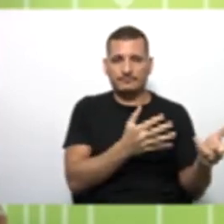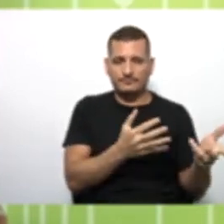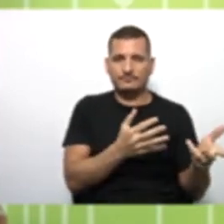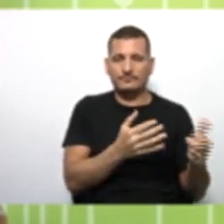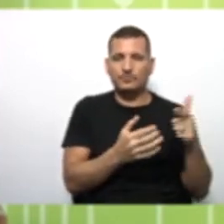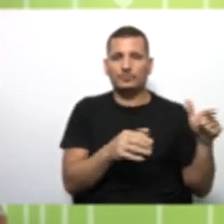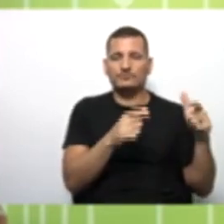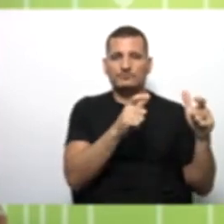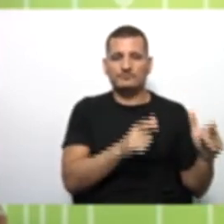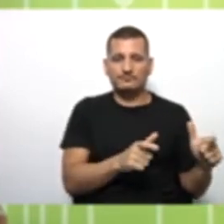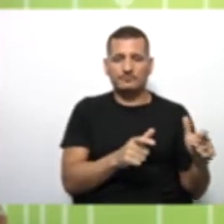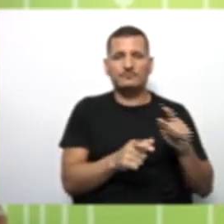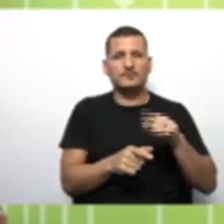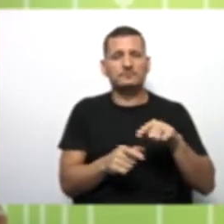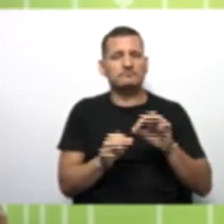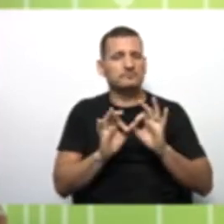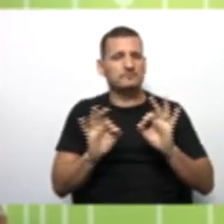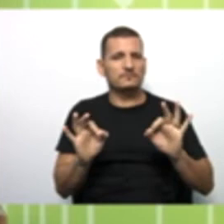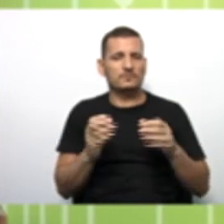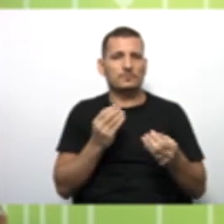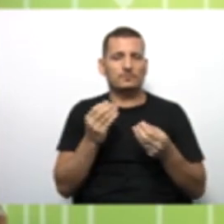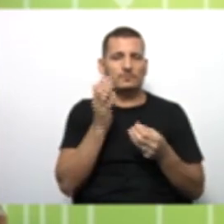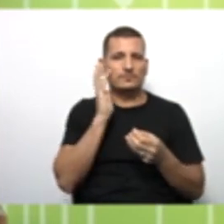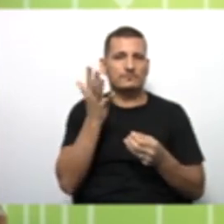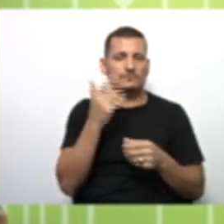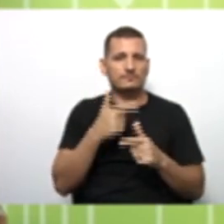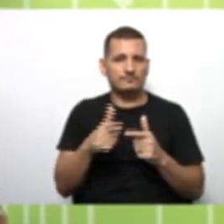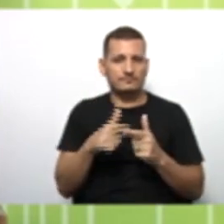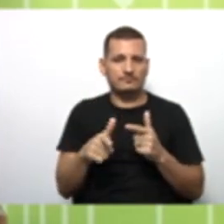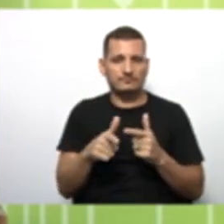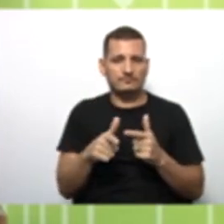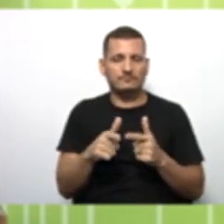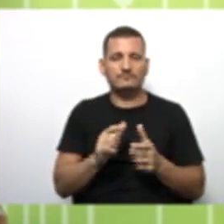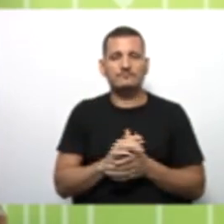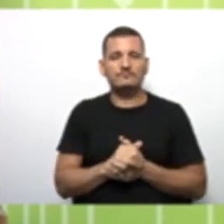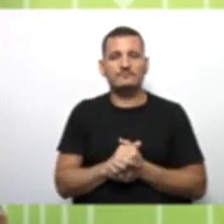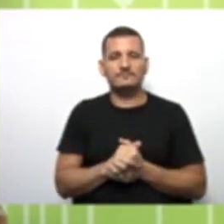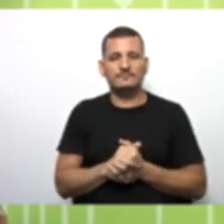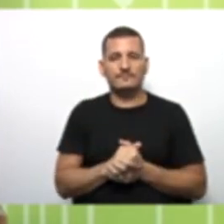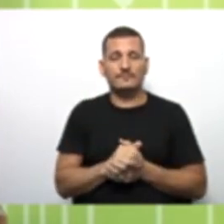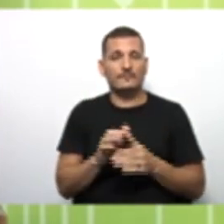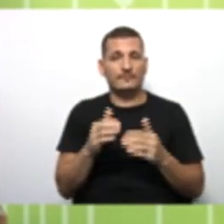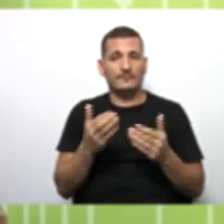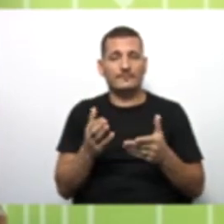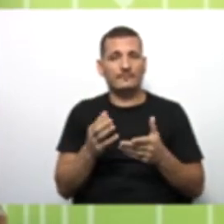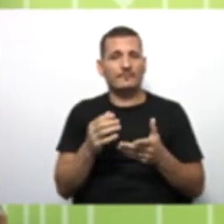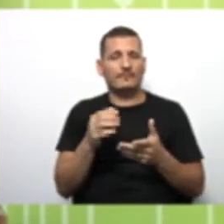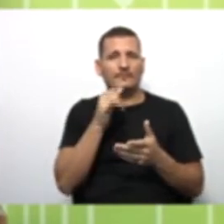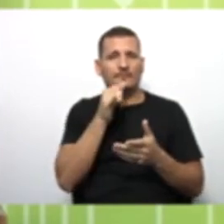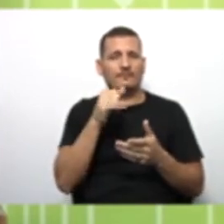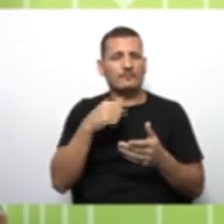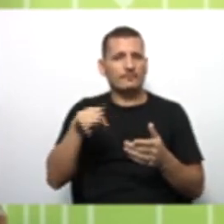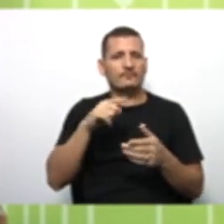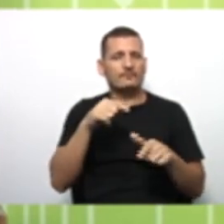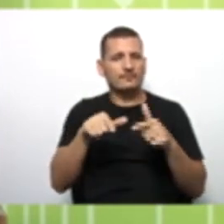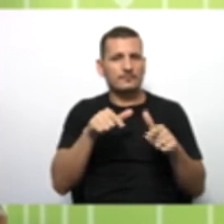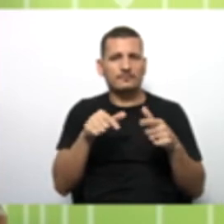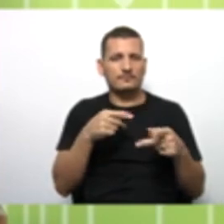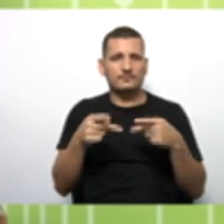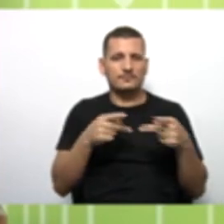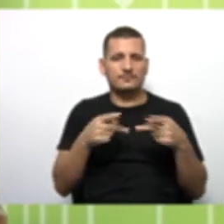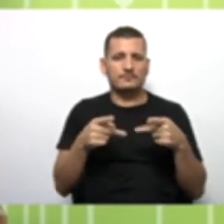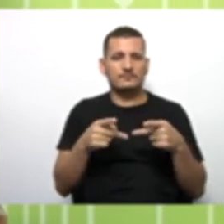água, tá? Aí encheu de água lá o depósito dele, ele vai ter que transferir, ele não pode deixar isso ao tempo também. Tem toda uma questão